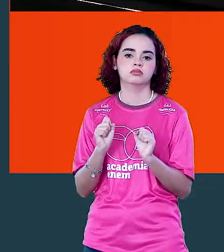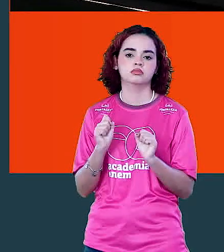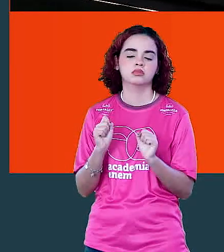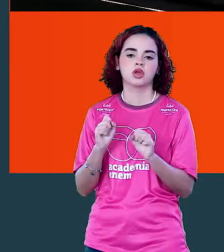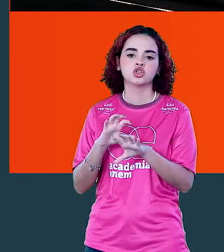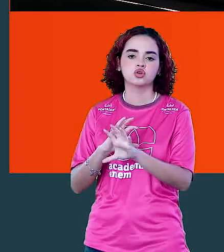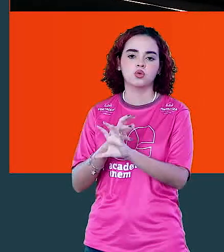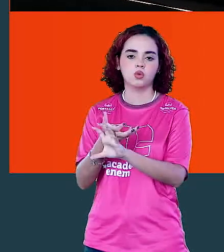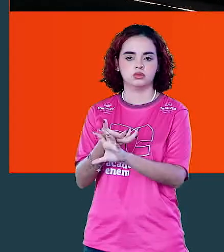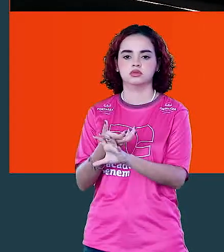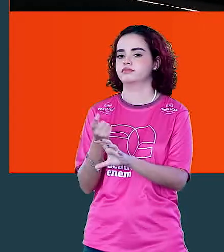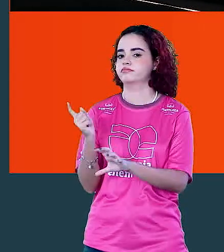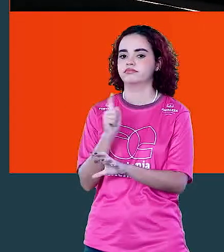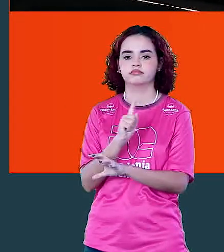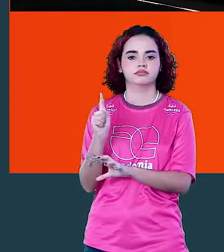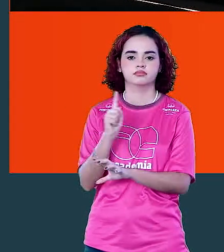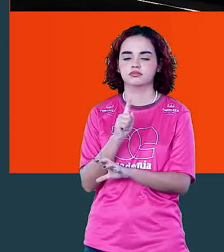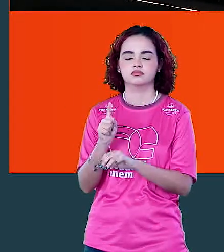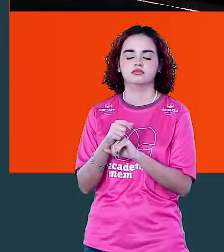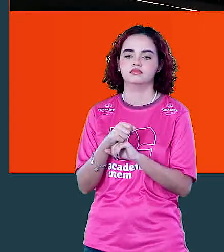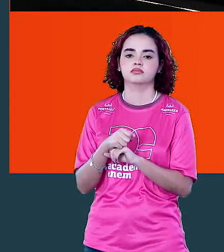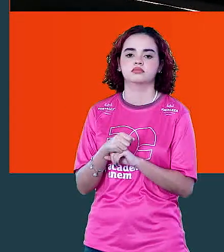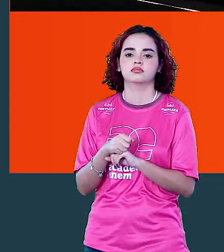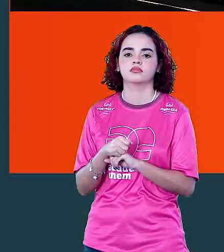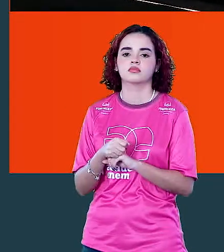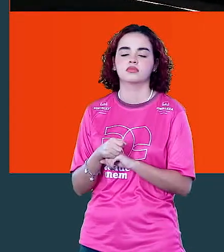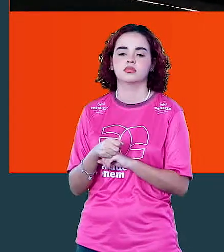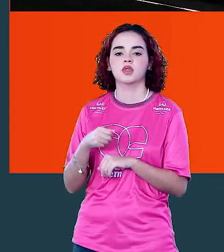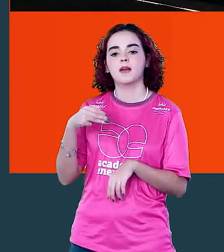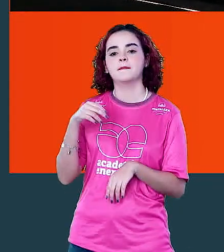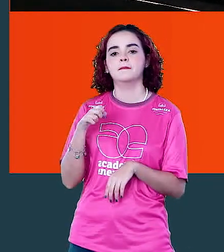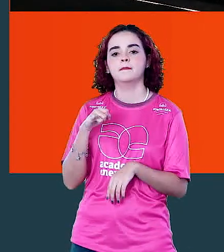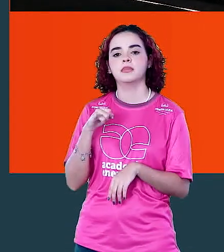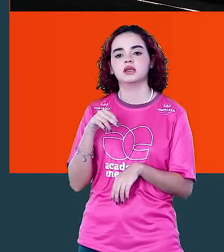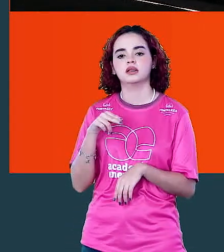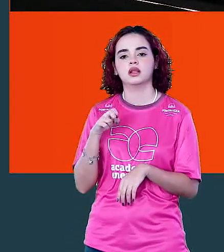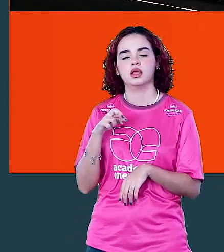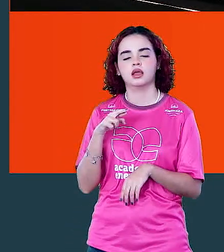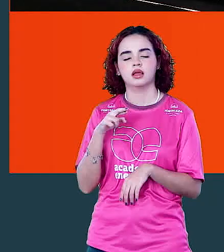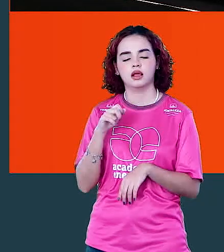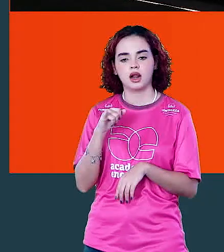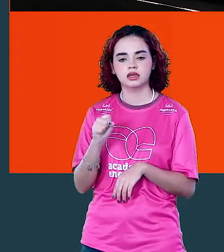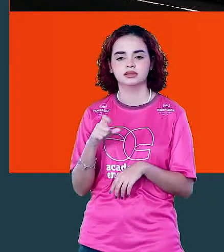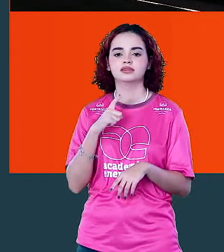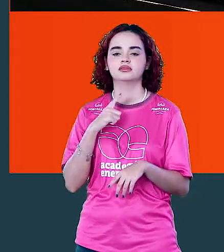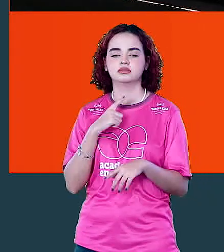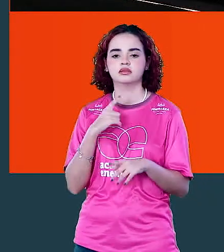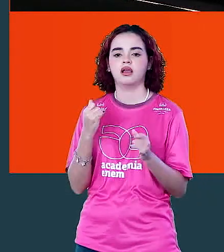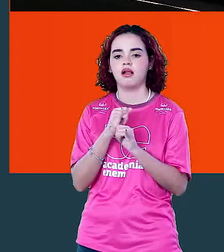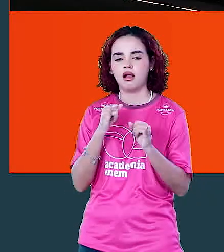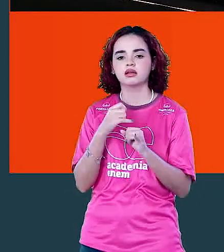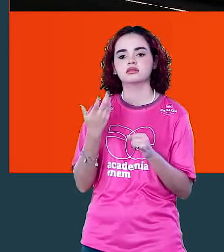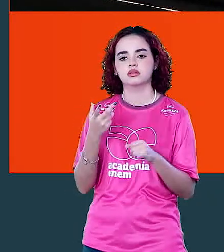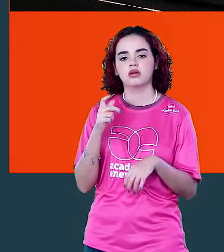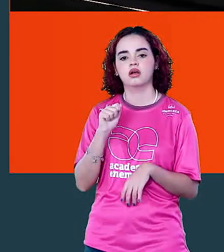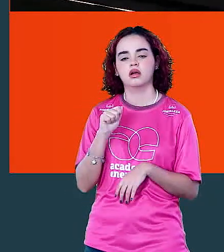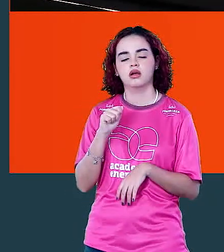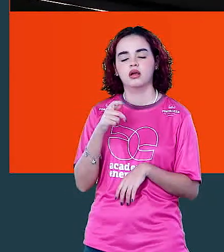Não. Minerais, né? Minerais tendem a ter carga, são polares. Pode ser no sistema